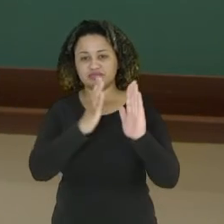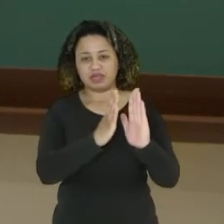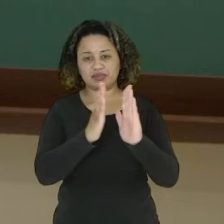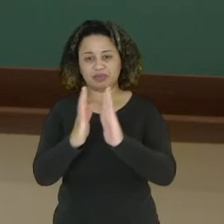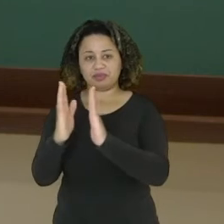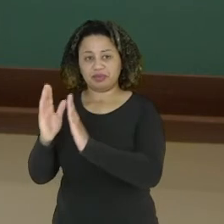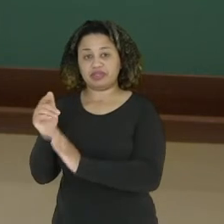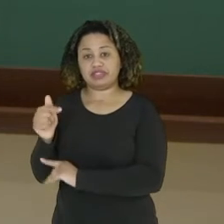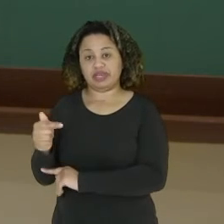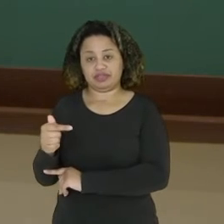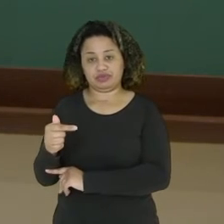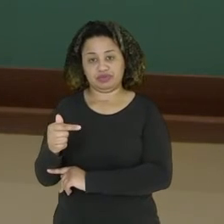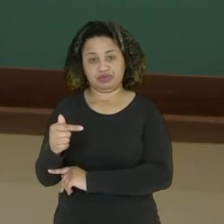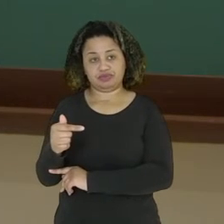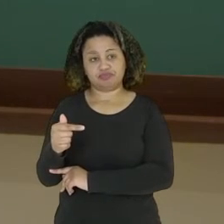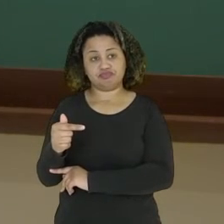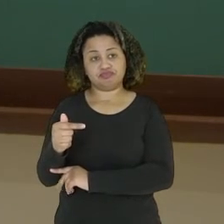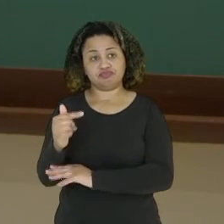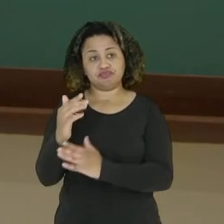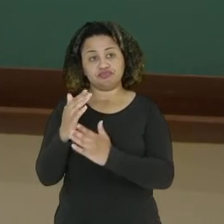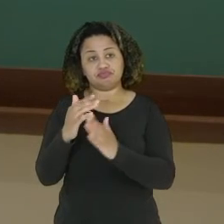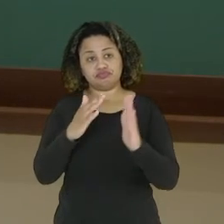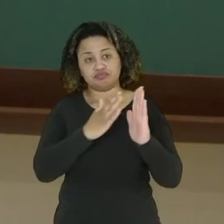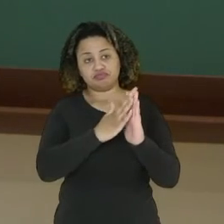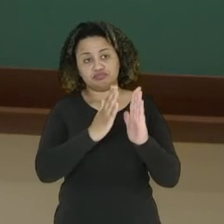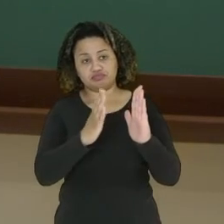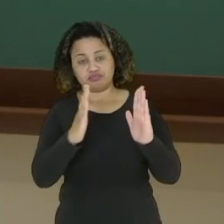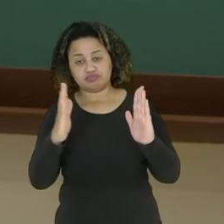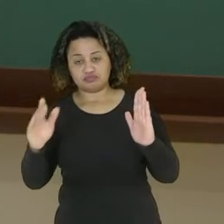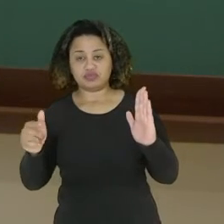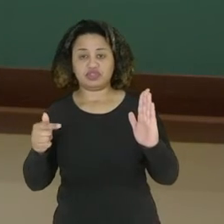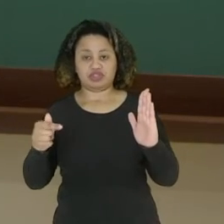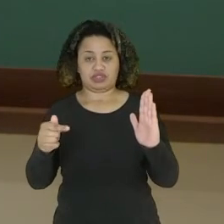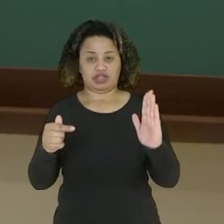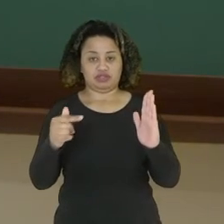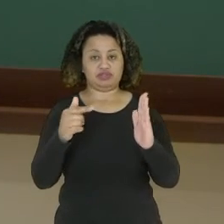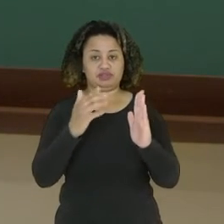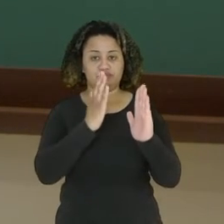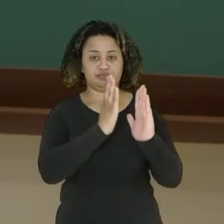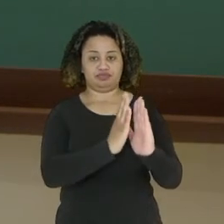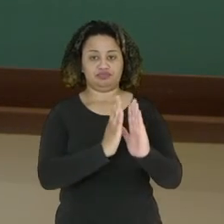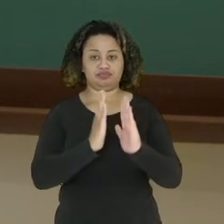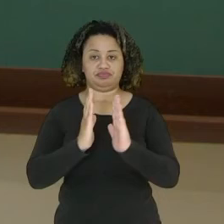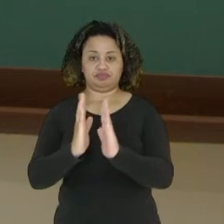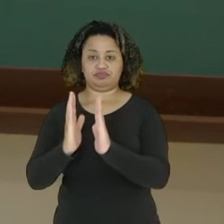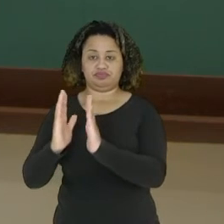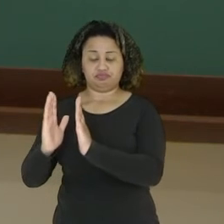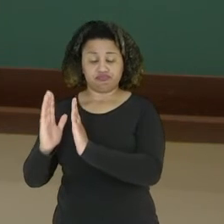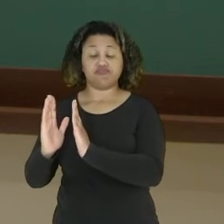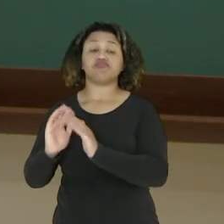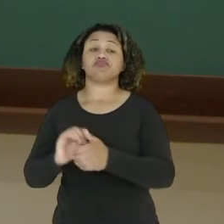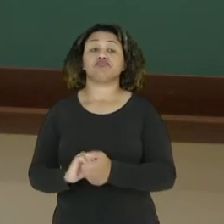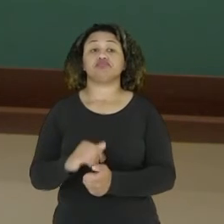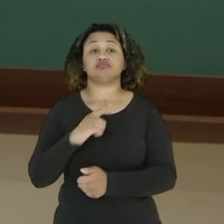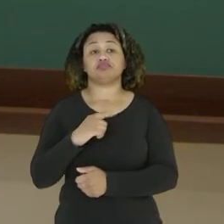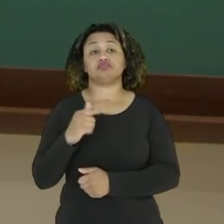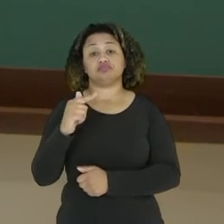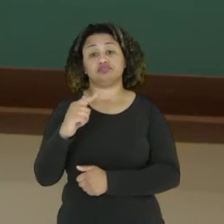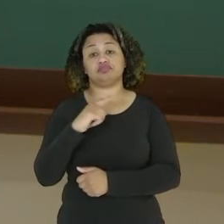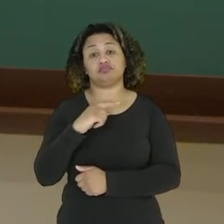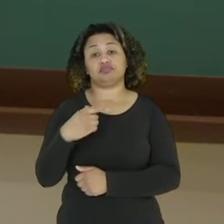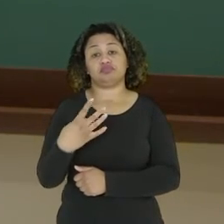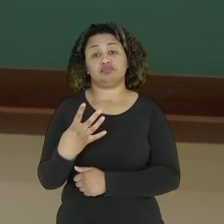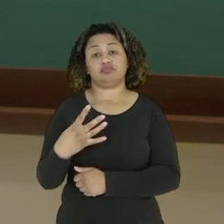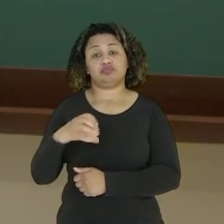partes. Eu separo toda essa figura em 7 partes. Em 7 partes eu tenho